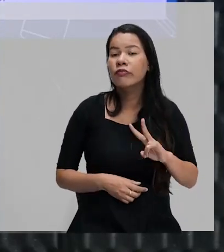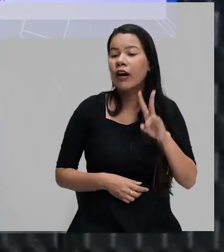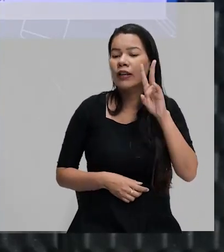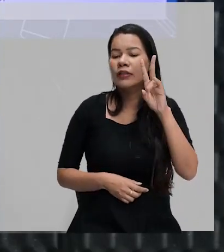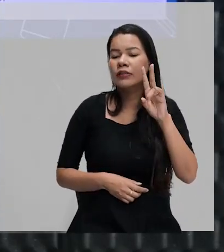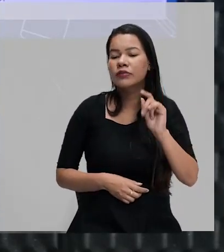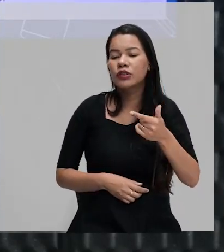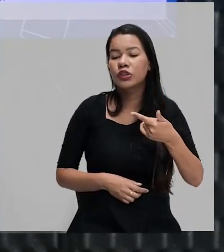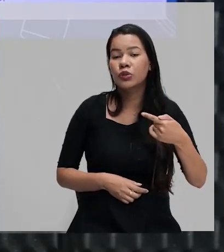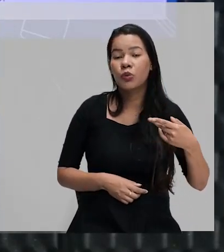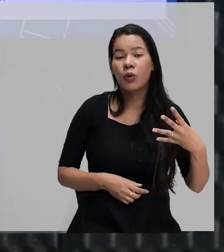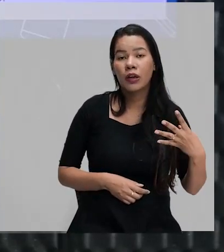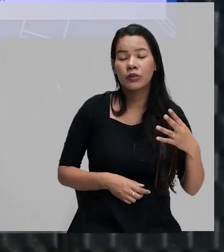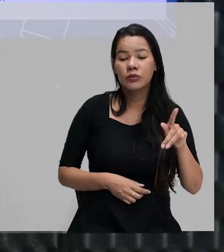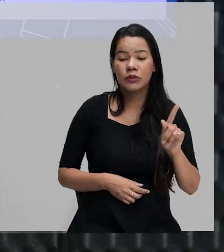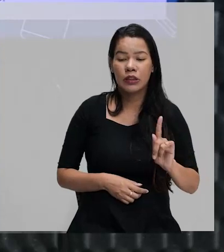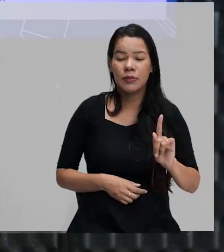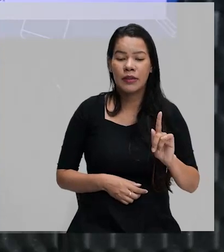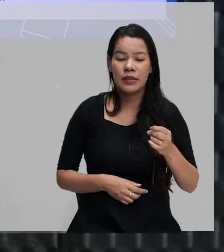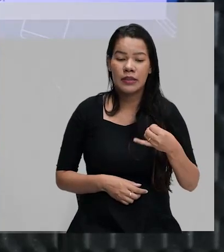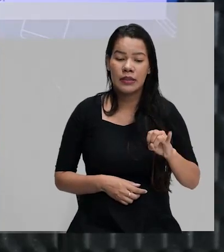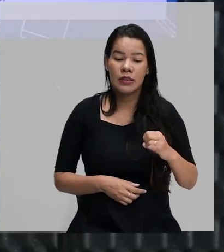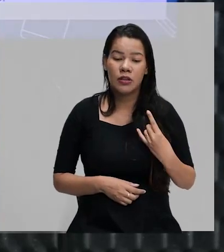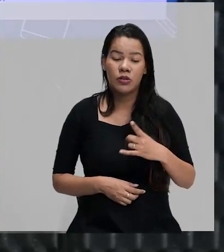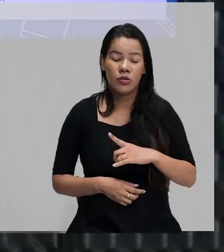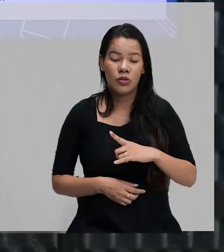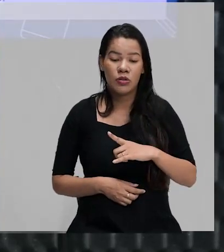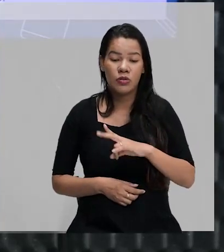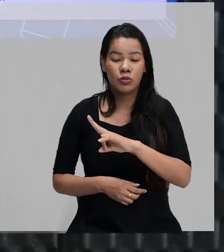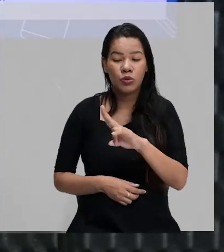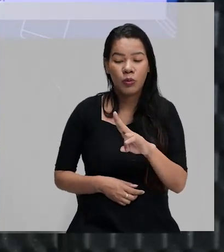24 gramas. Se chamarmos de X a